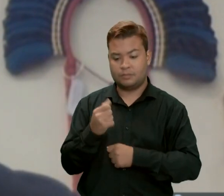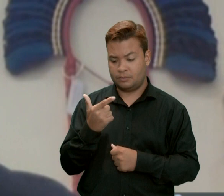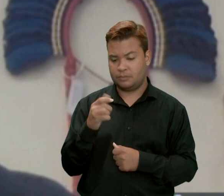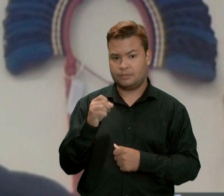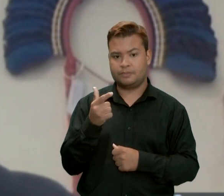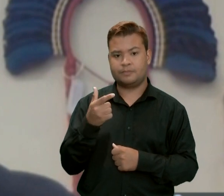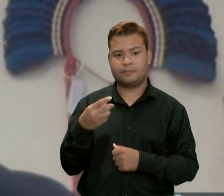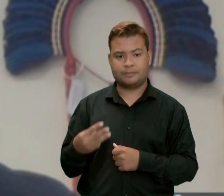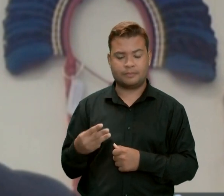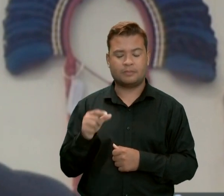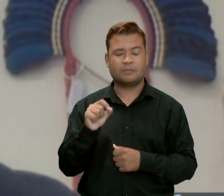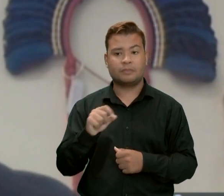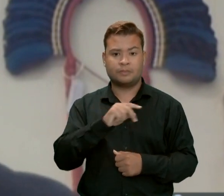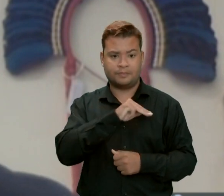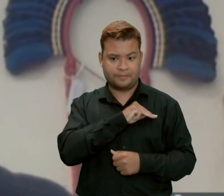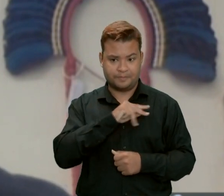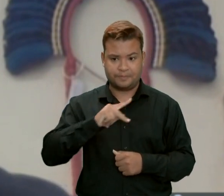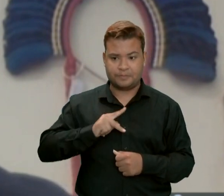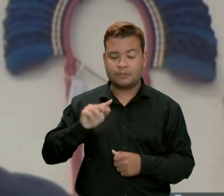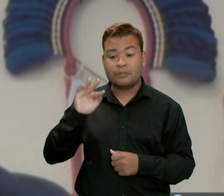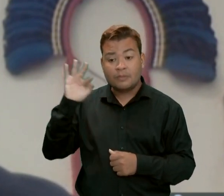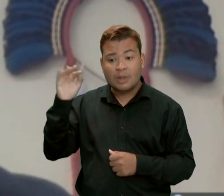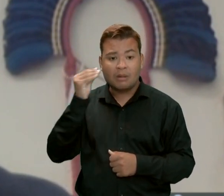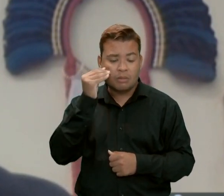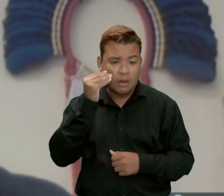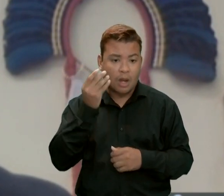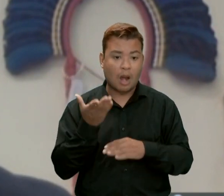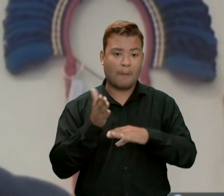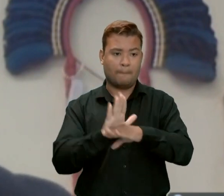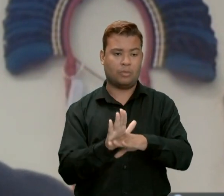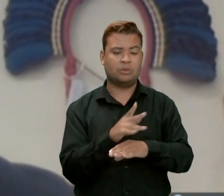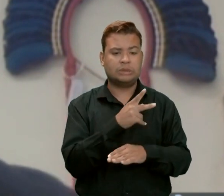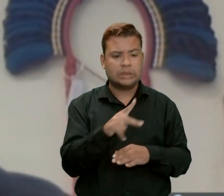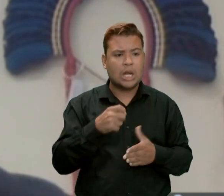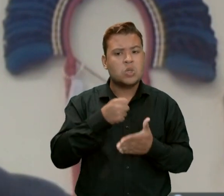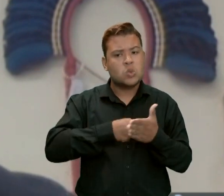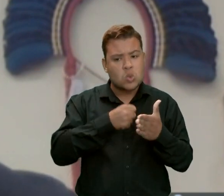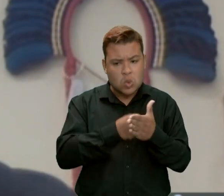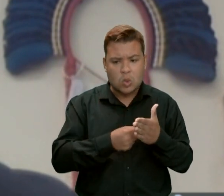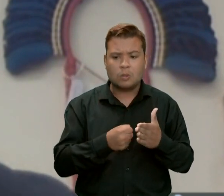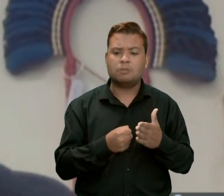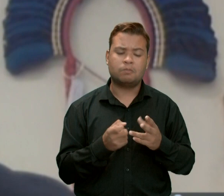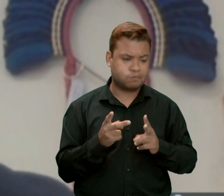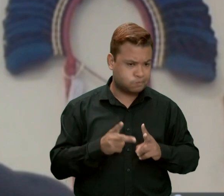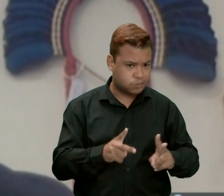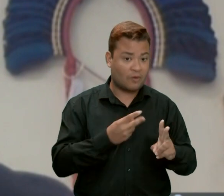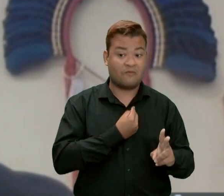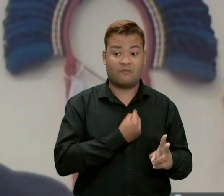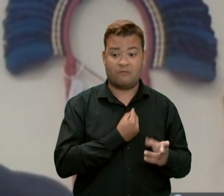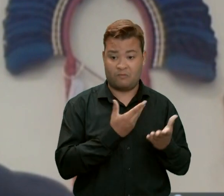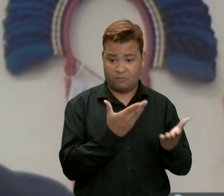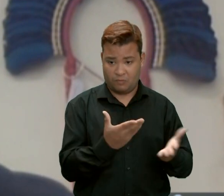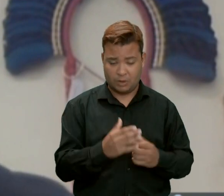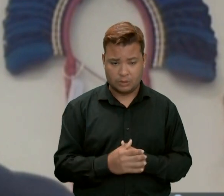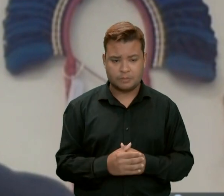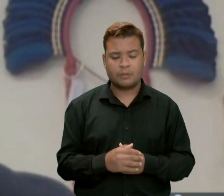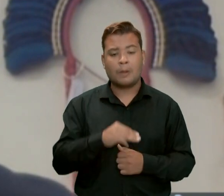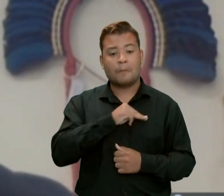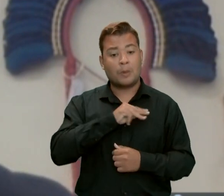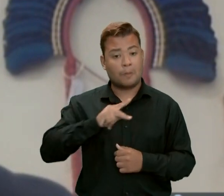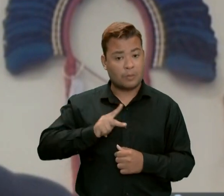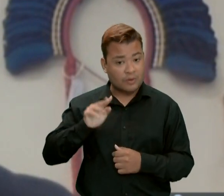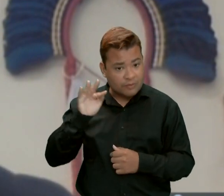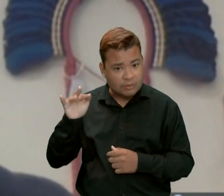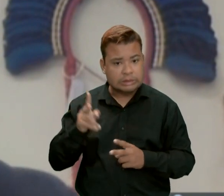Federal tenta manter viva a luta dos povos indígenas no Brasil. O Ministério Público Federal tenta, a todo momento, nos